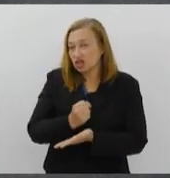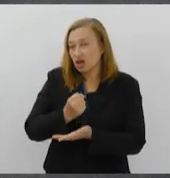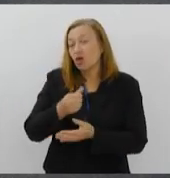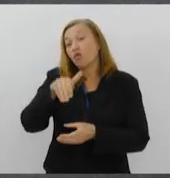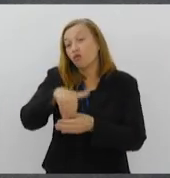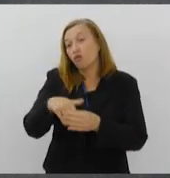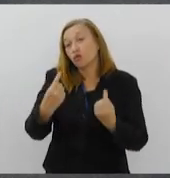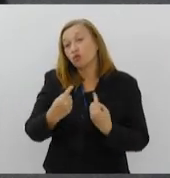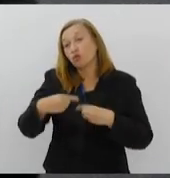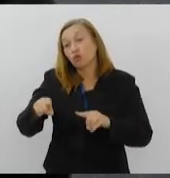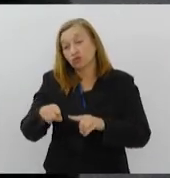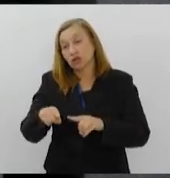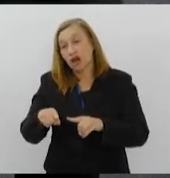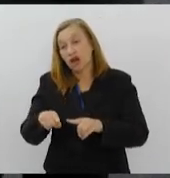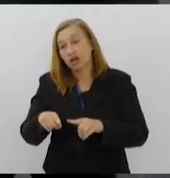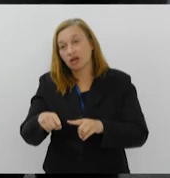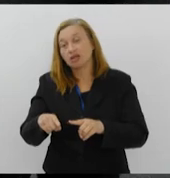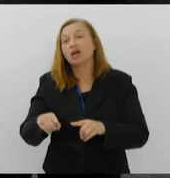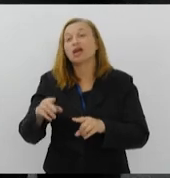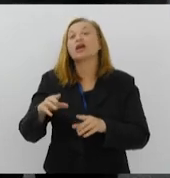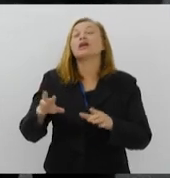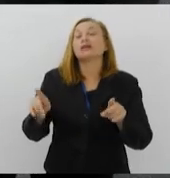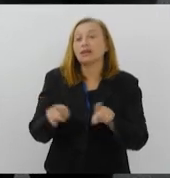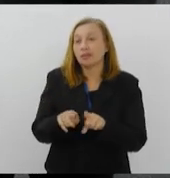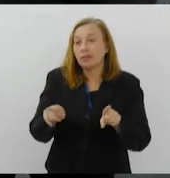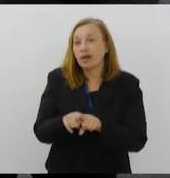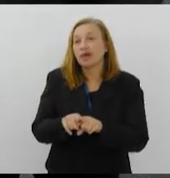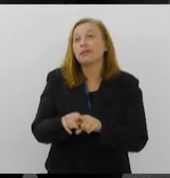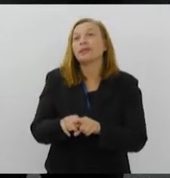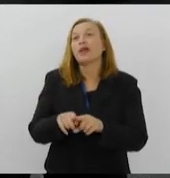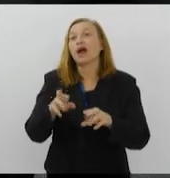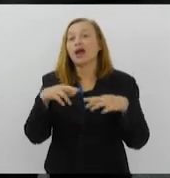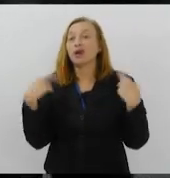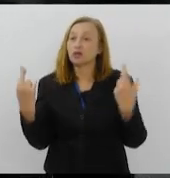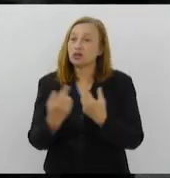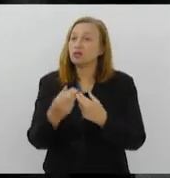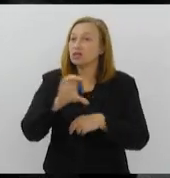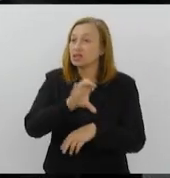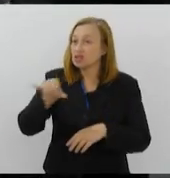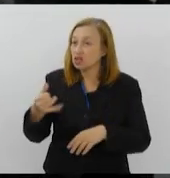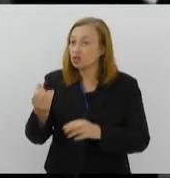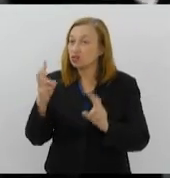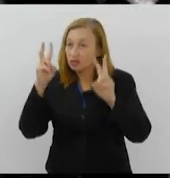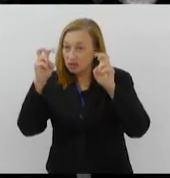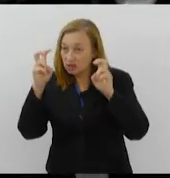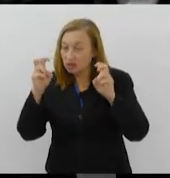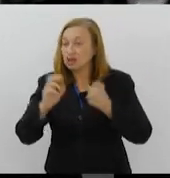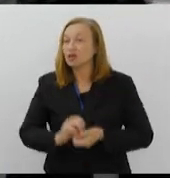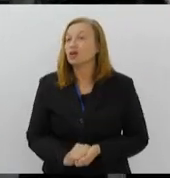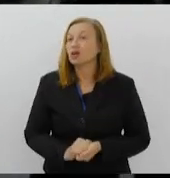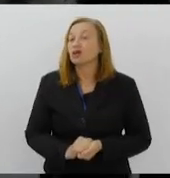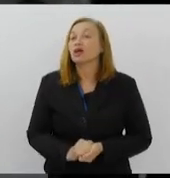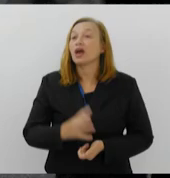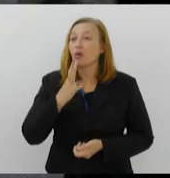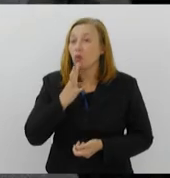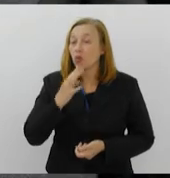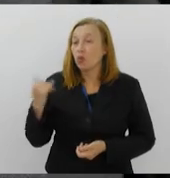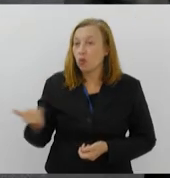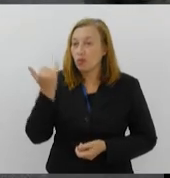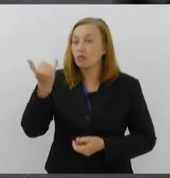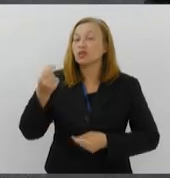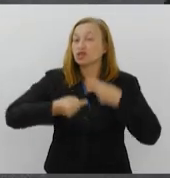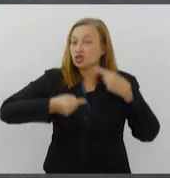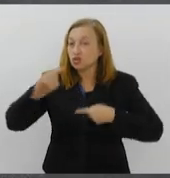registramos também esse voto na reunião da CCJ que debateu o tema, não obstante reconhecermos e destacarmos a importância de